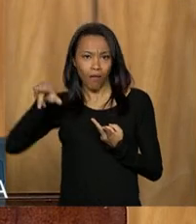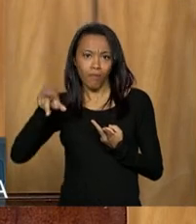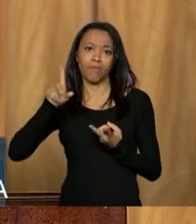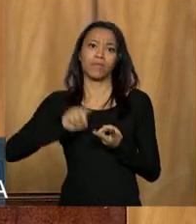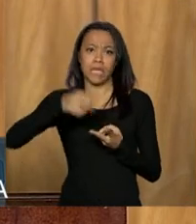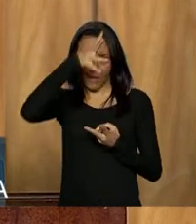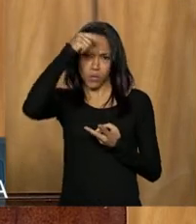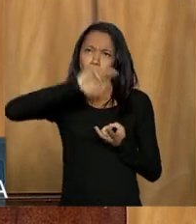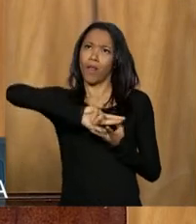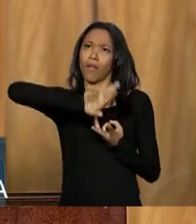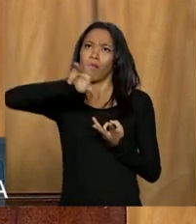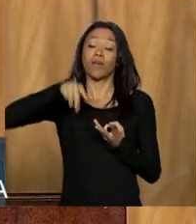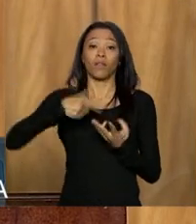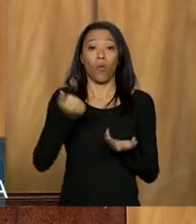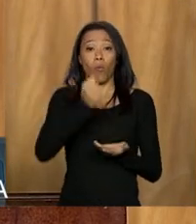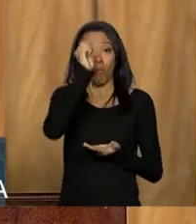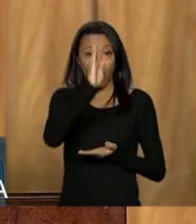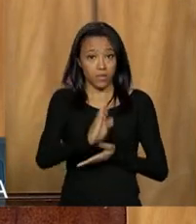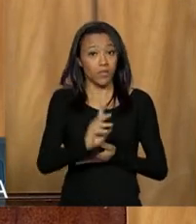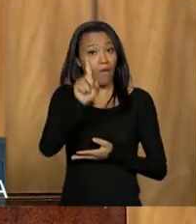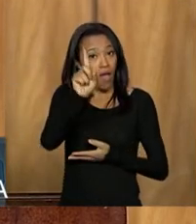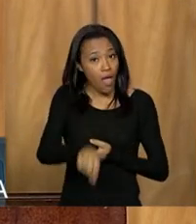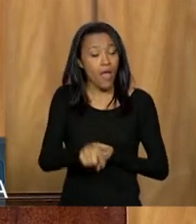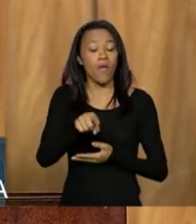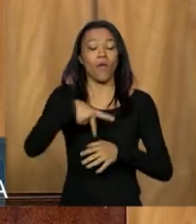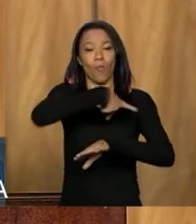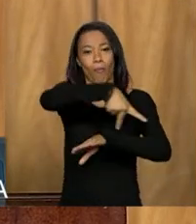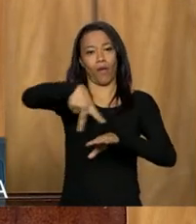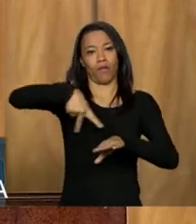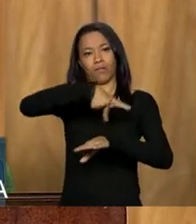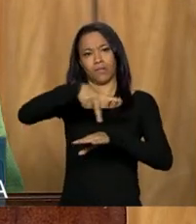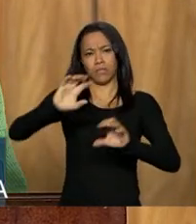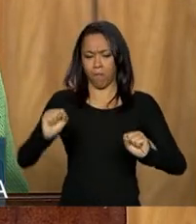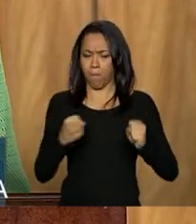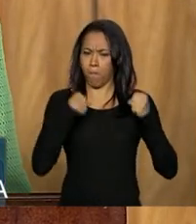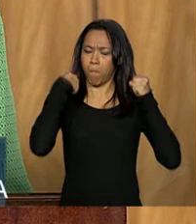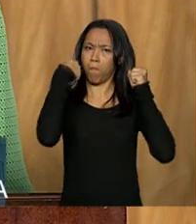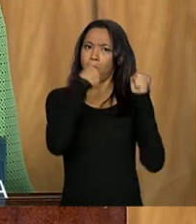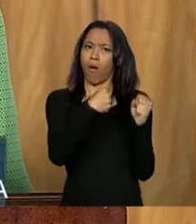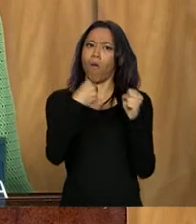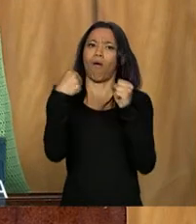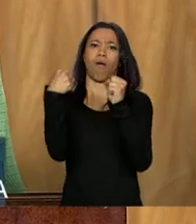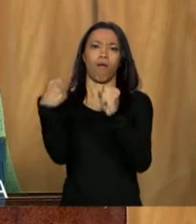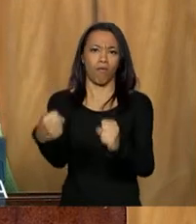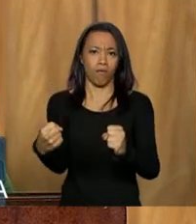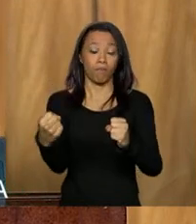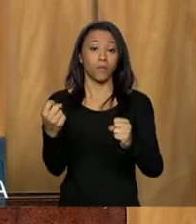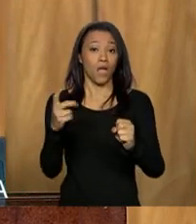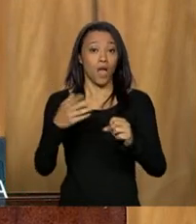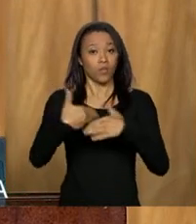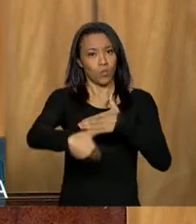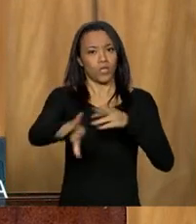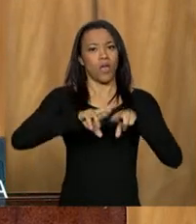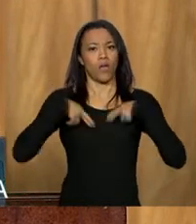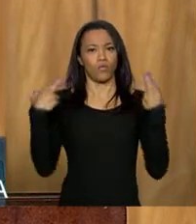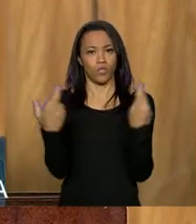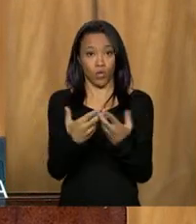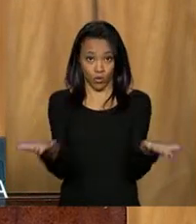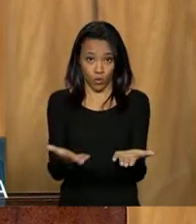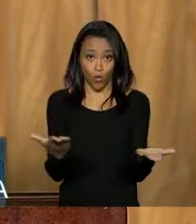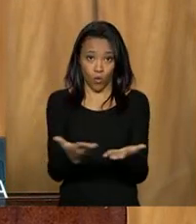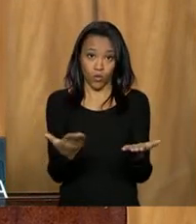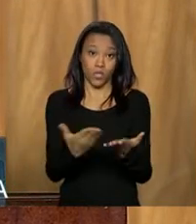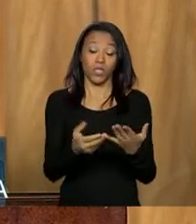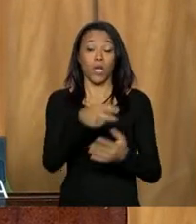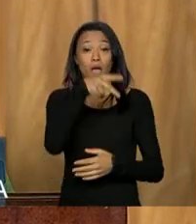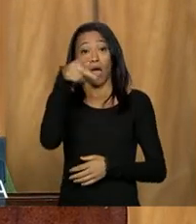de vida, Brasil é realmente um país de potencial infinito. Durante a reunião de cúpula de hoje, a